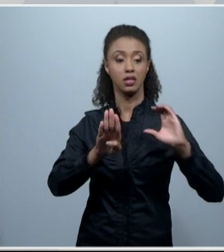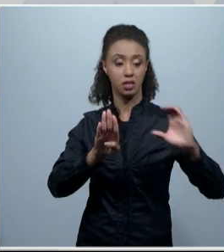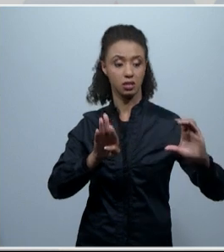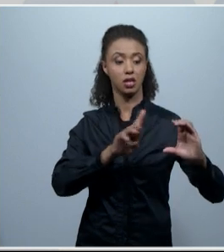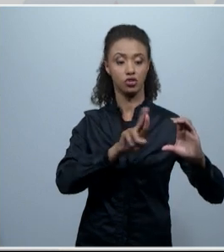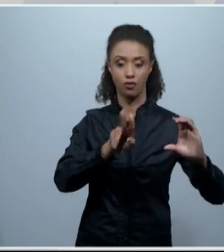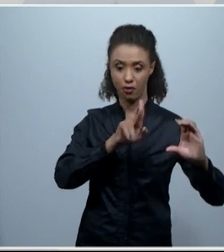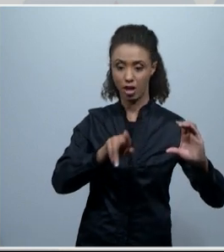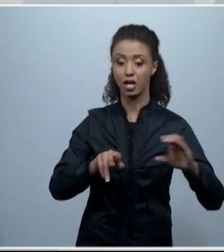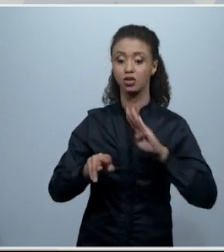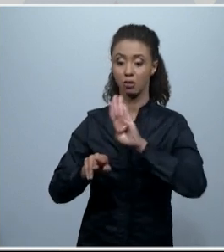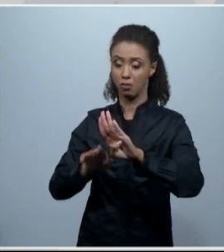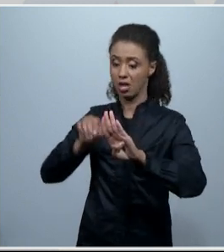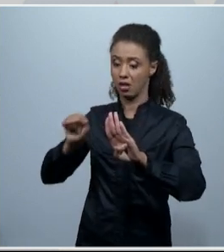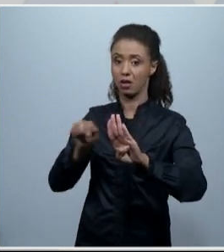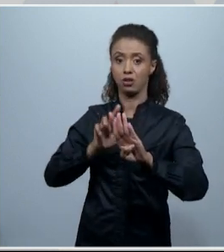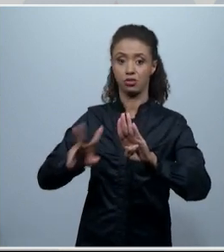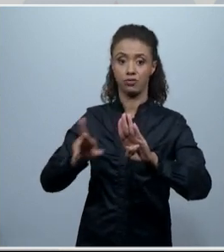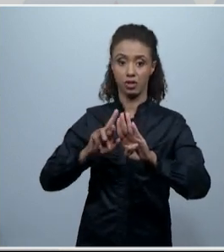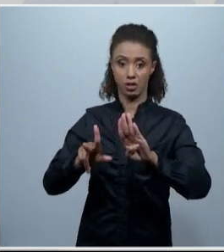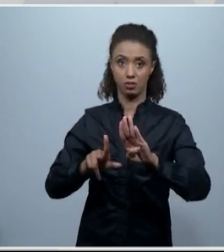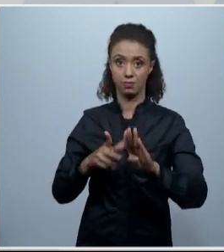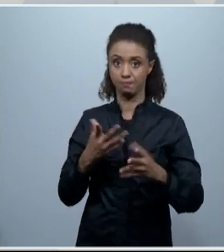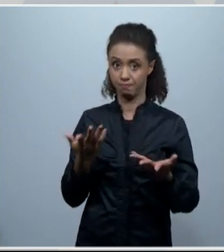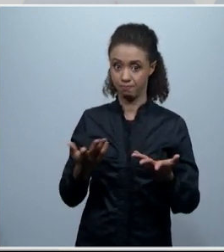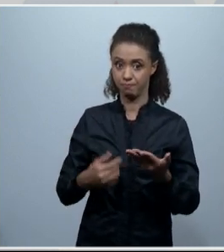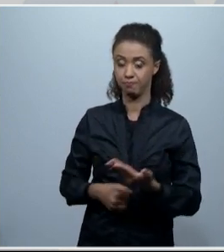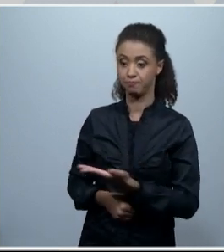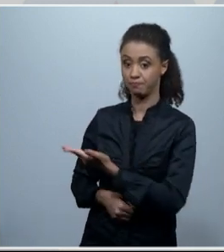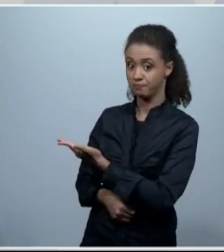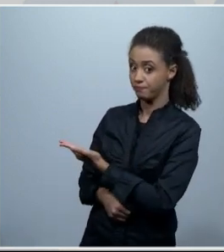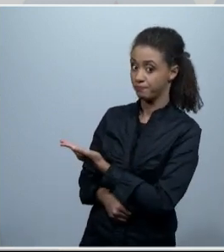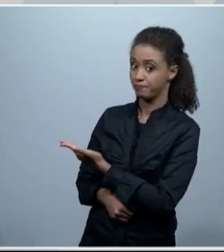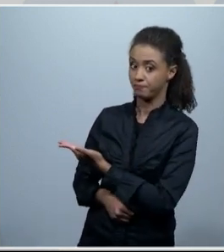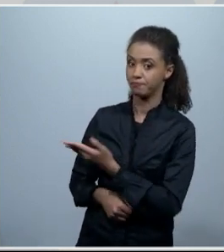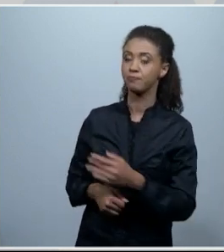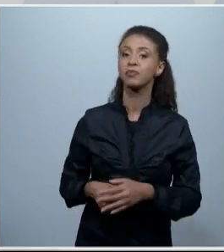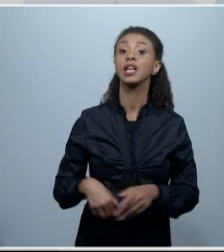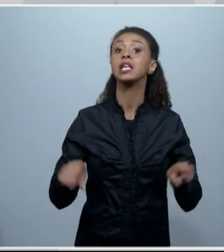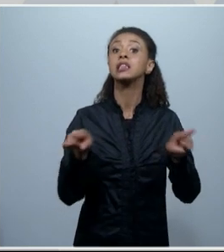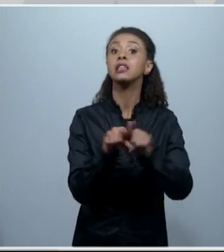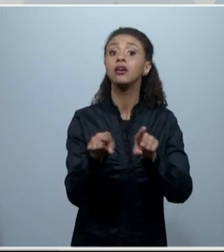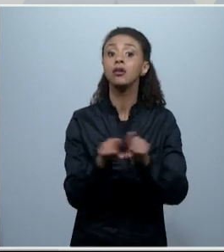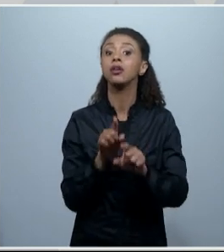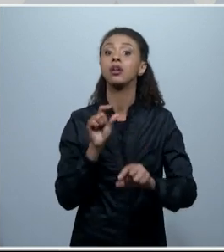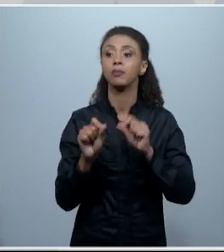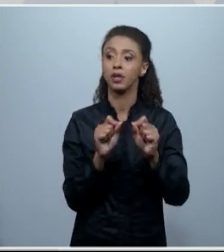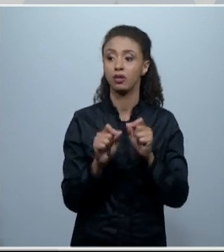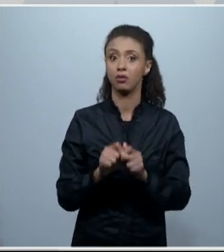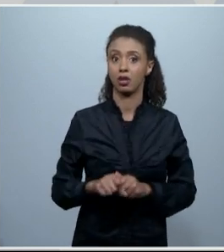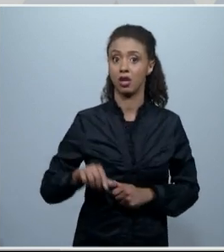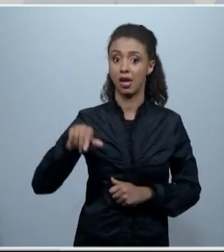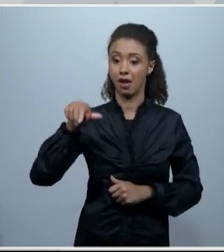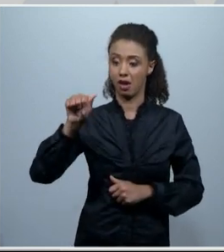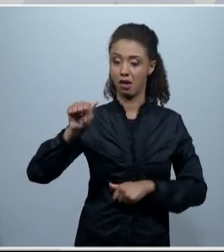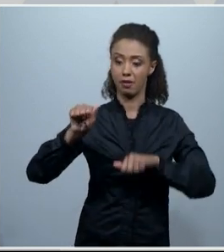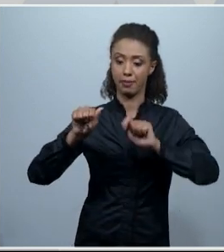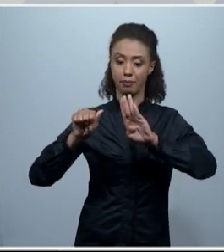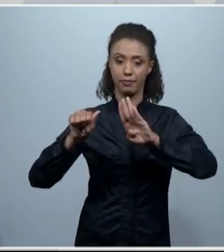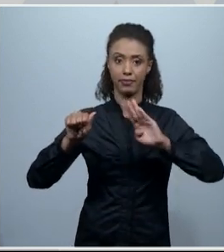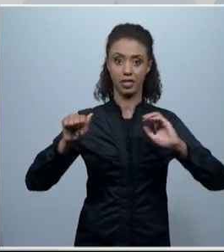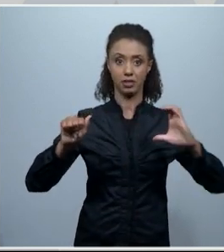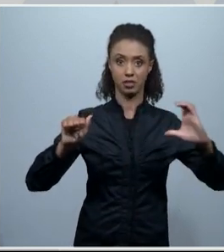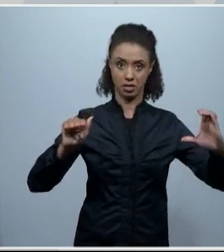e o ponto b está entre o pontuais e se você fizer o segmento de reta a c